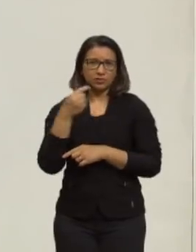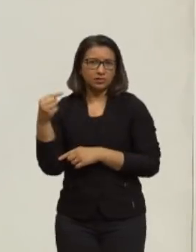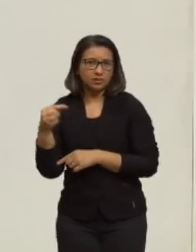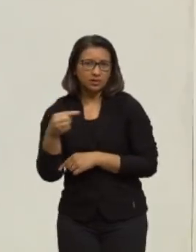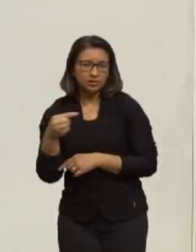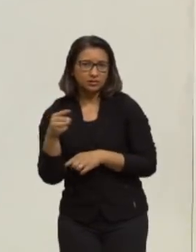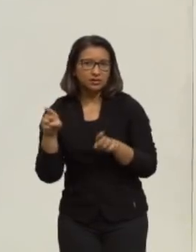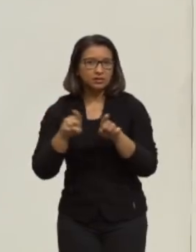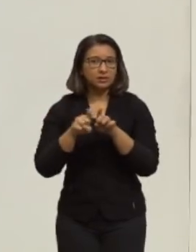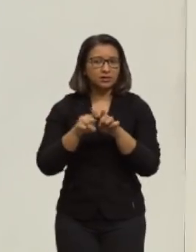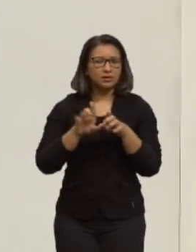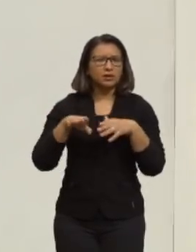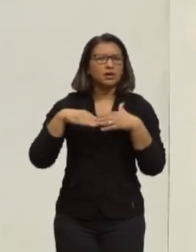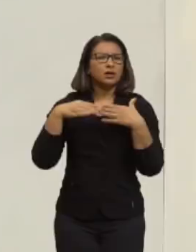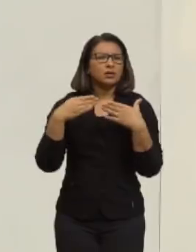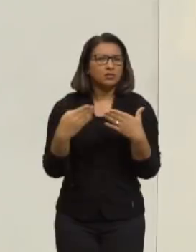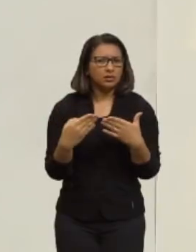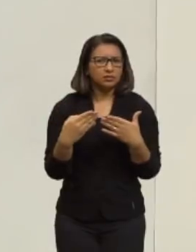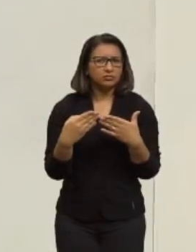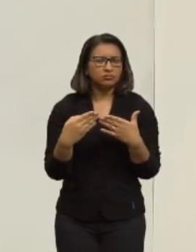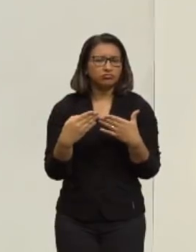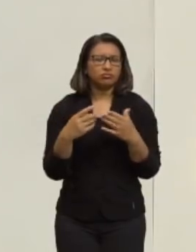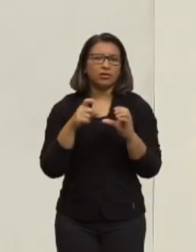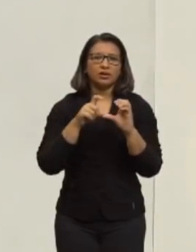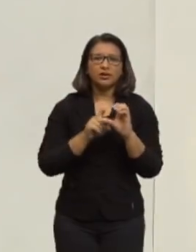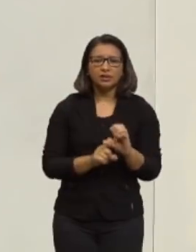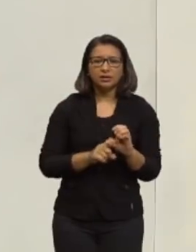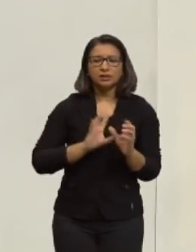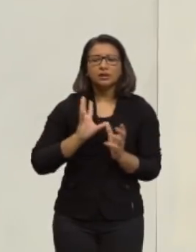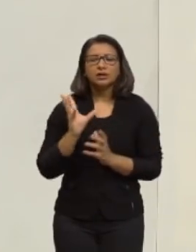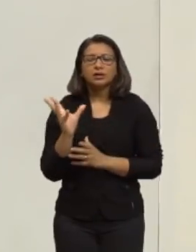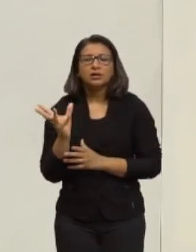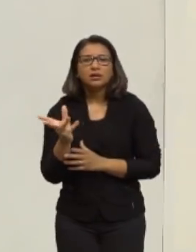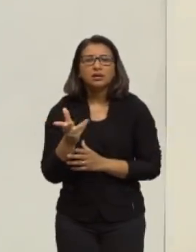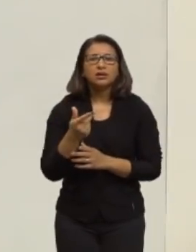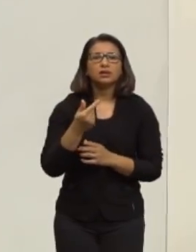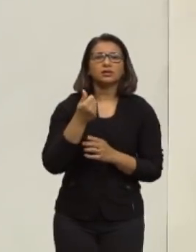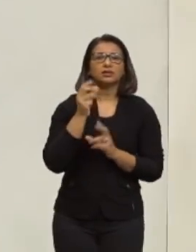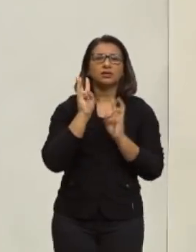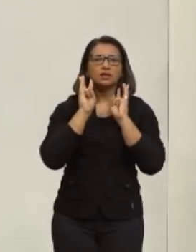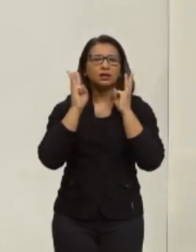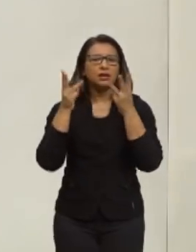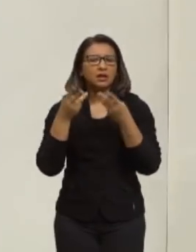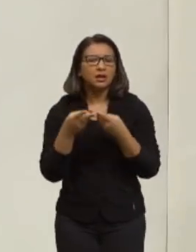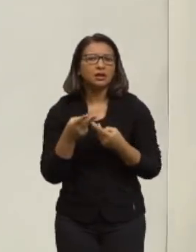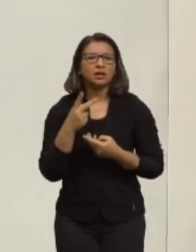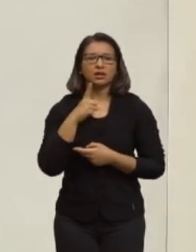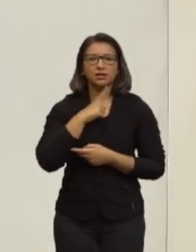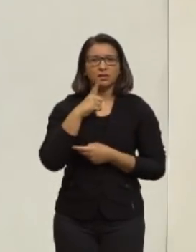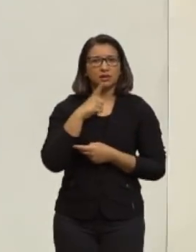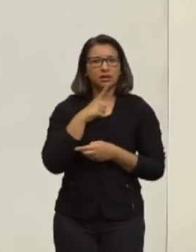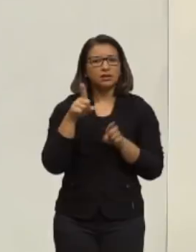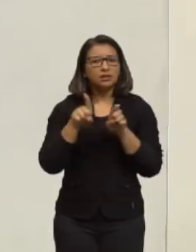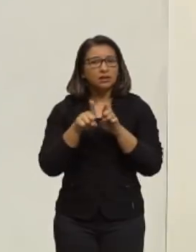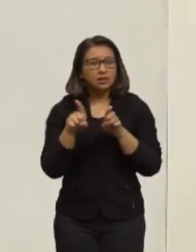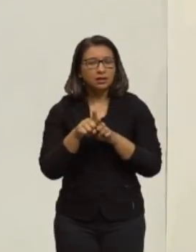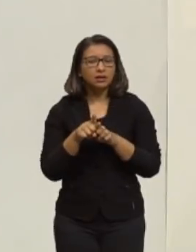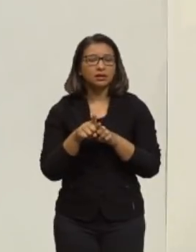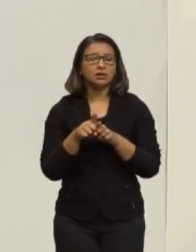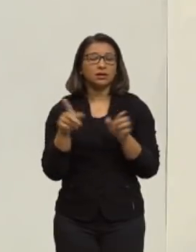tá mas quanto isso vai depender da quantidade de matéria que eu tenho e da matéria